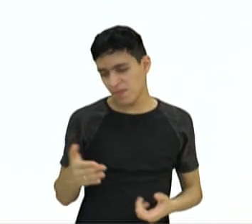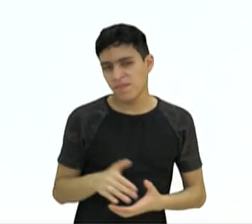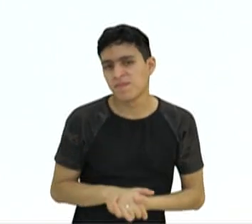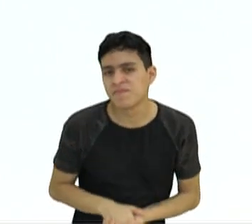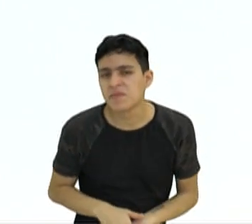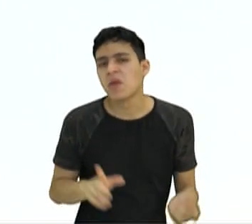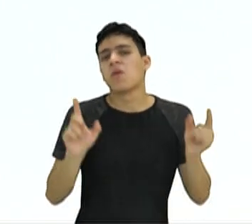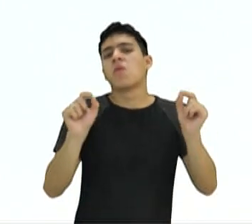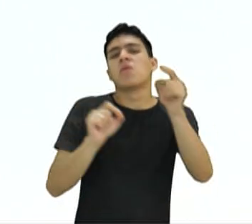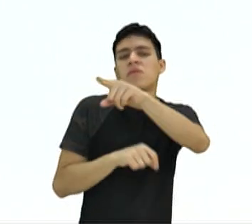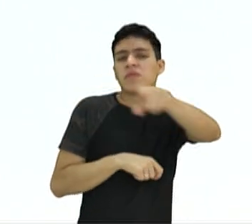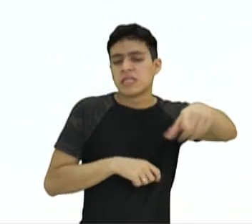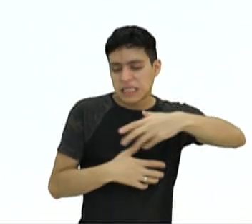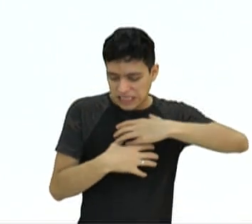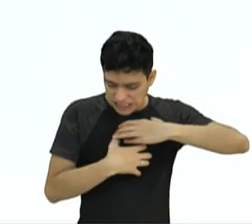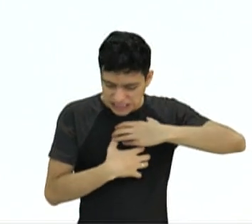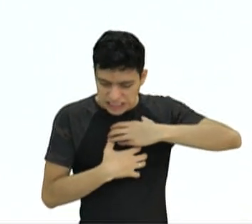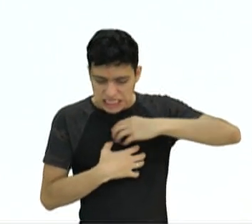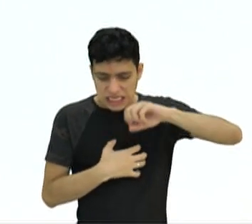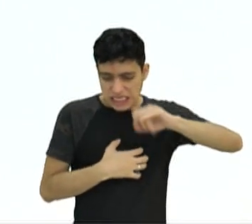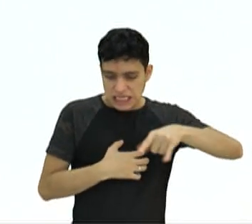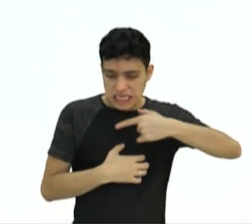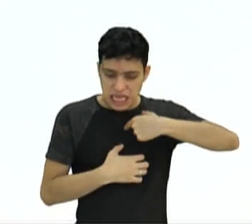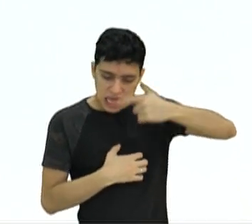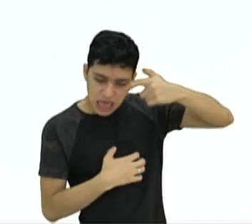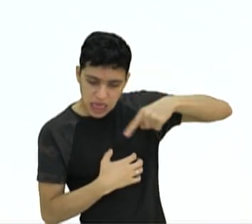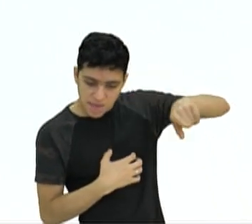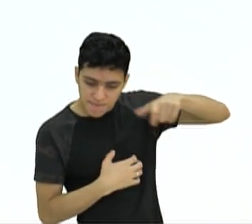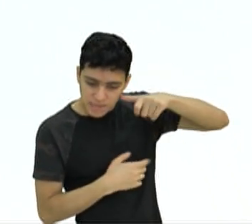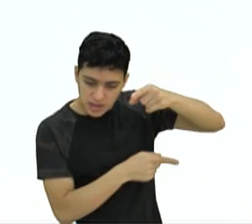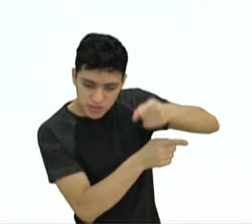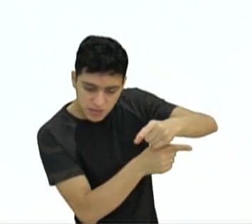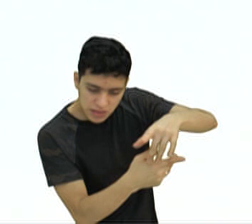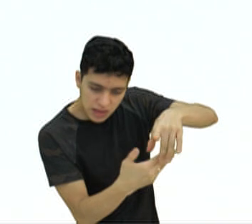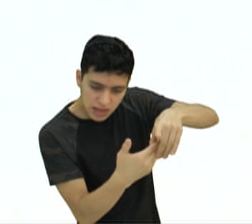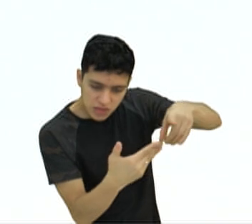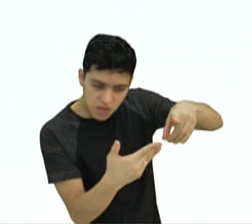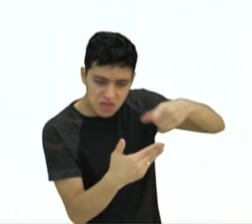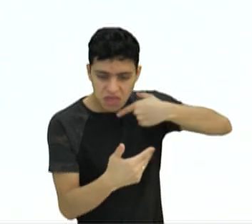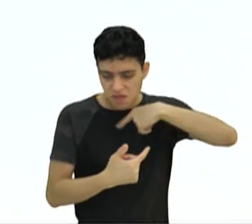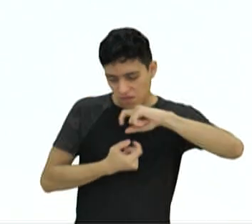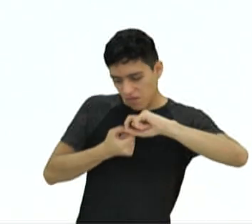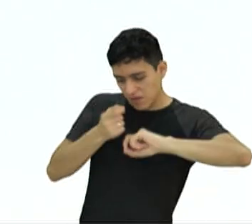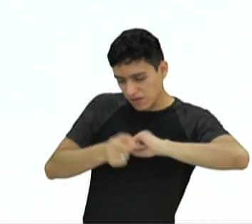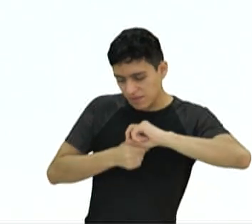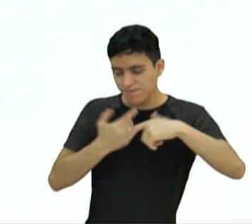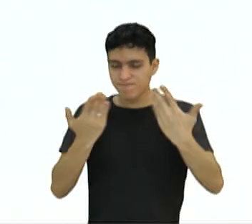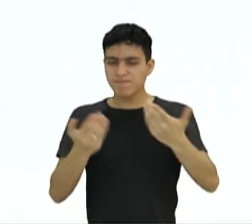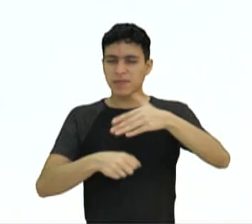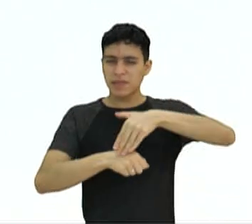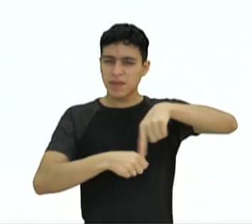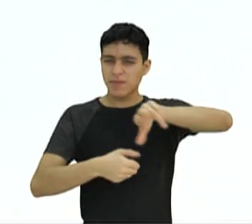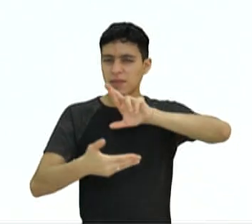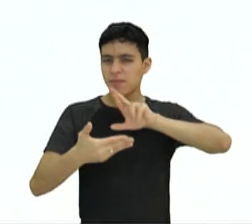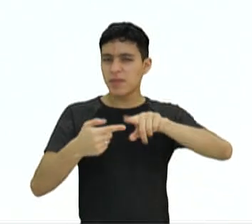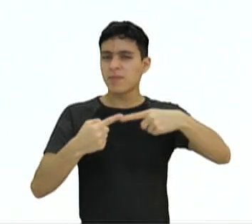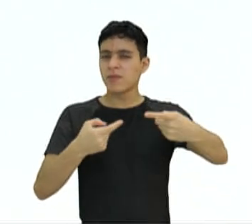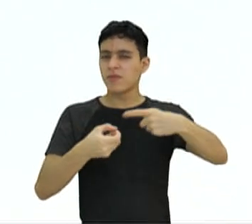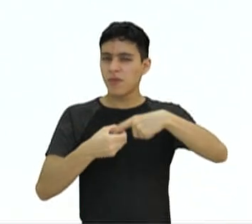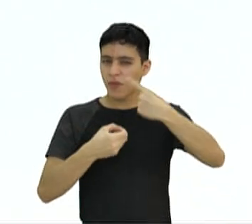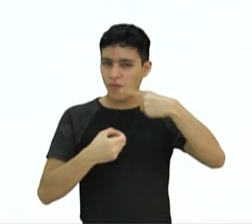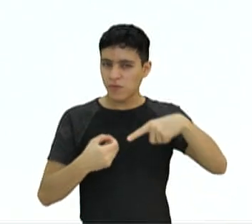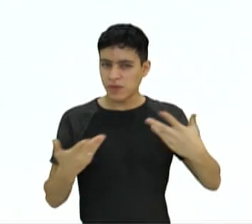O que que você faria se você fosse a Charlotte? Beleza? Então eu vou dar um tempinho para vocês poderem responder. Já volto